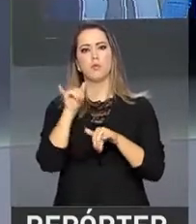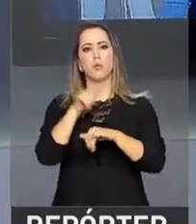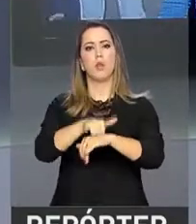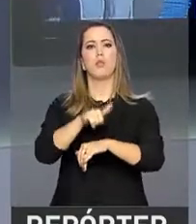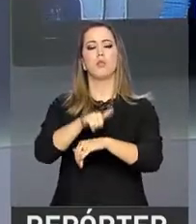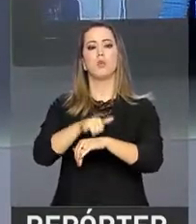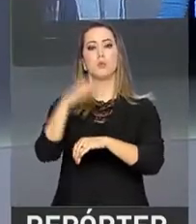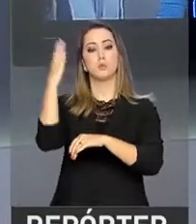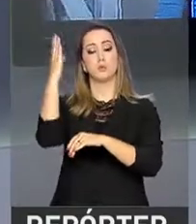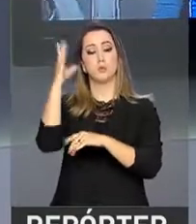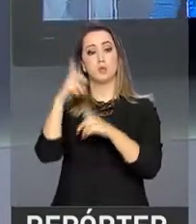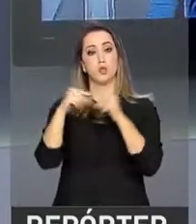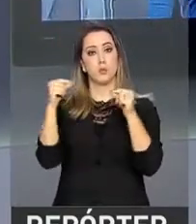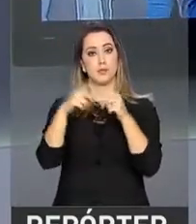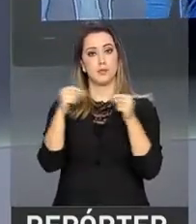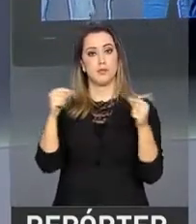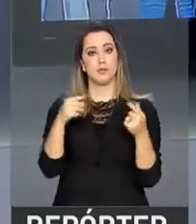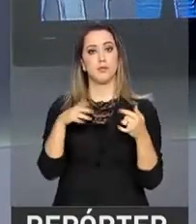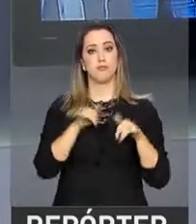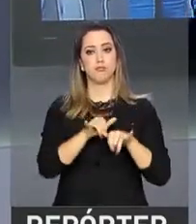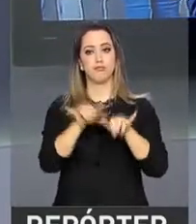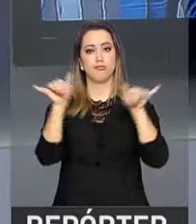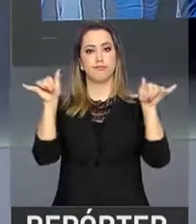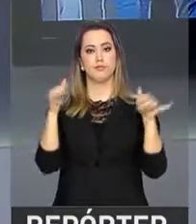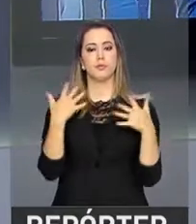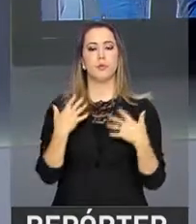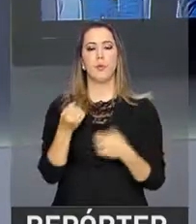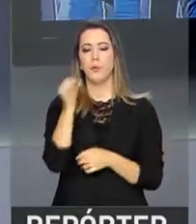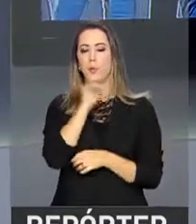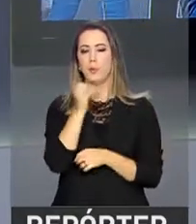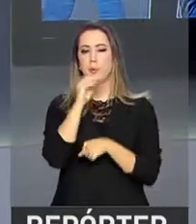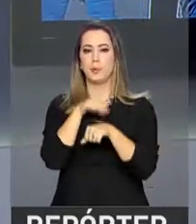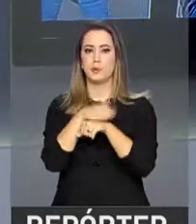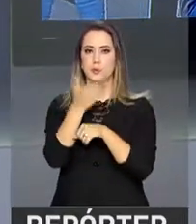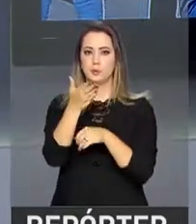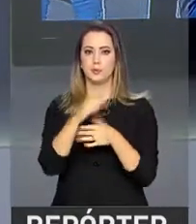Aeroporto Internacional de Brasília. Paulo, boa noite para você.